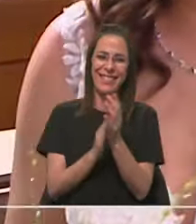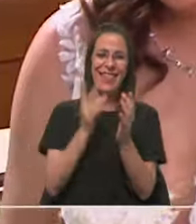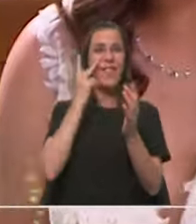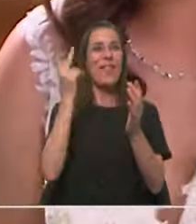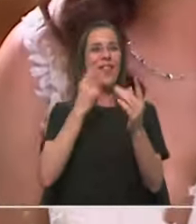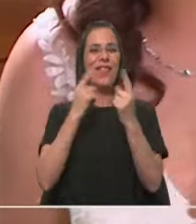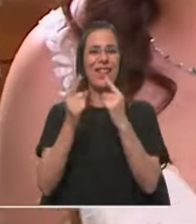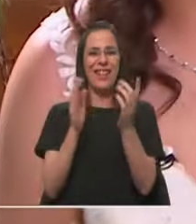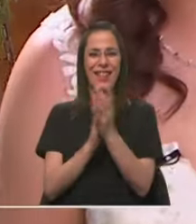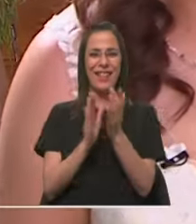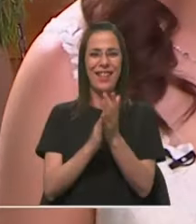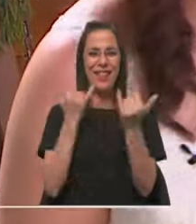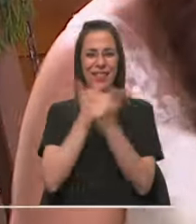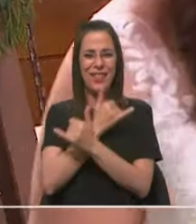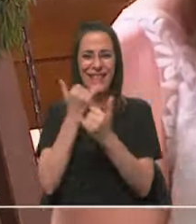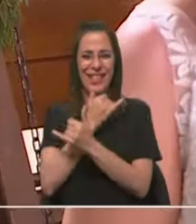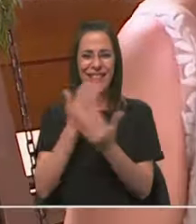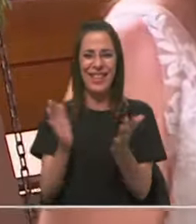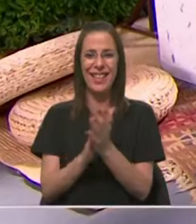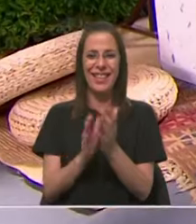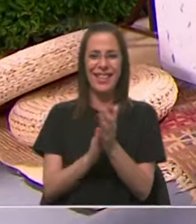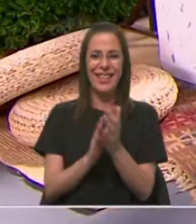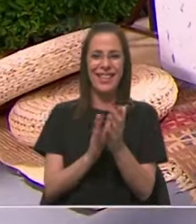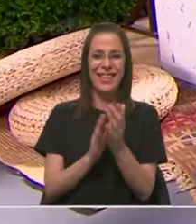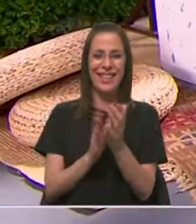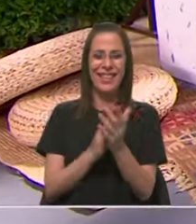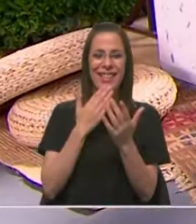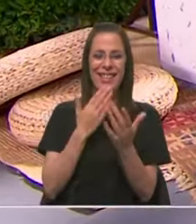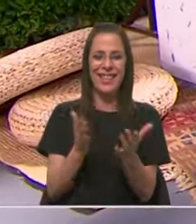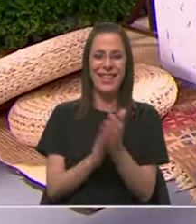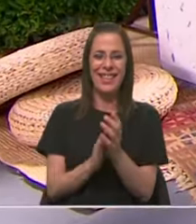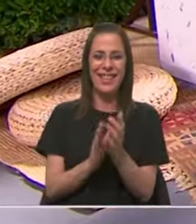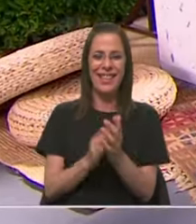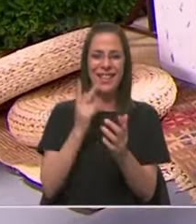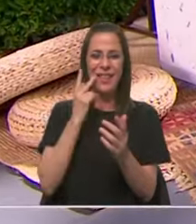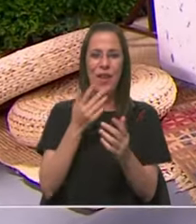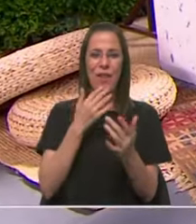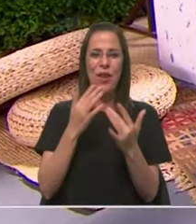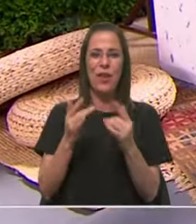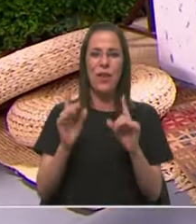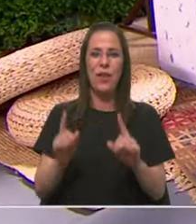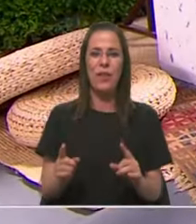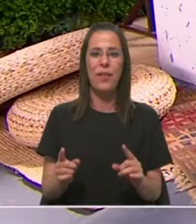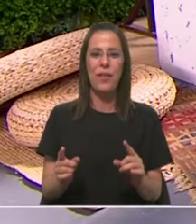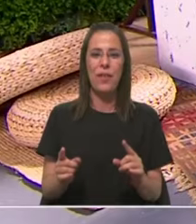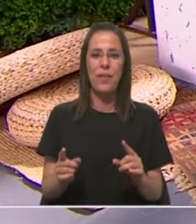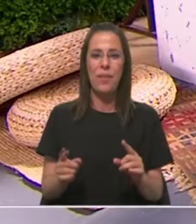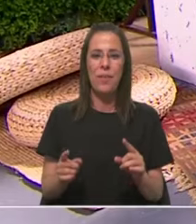Felicidades. Viva os noivos! Obrigado. Viva os noivos!